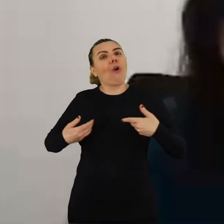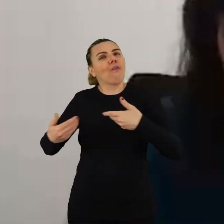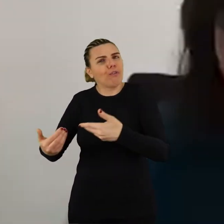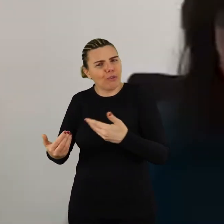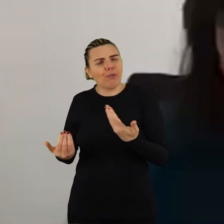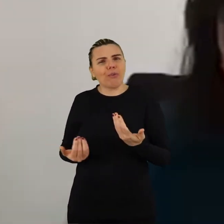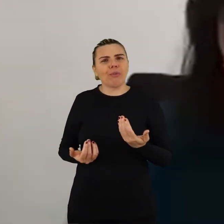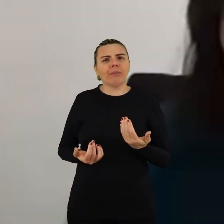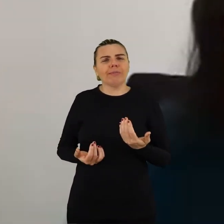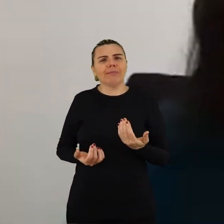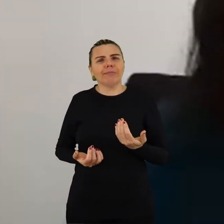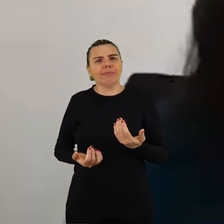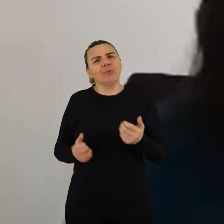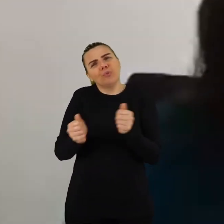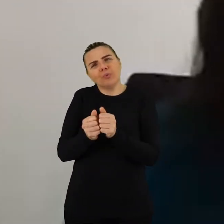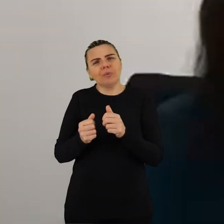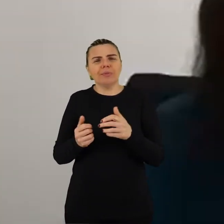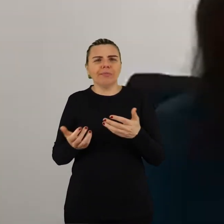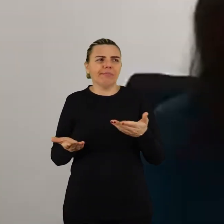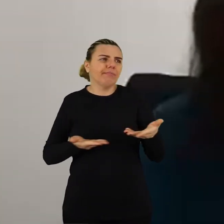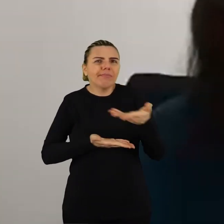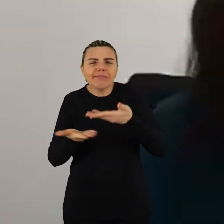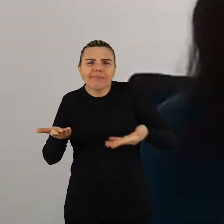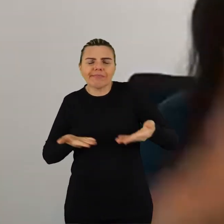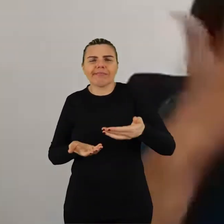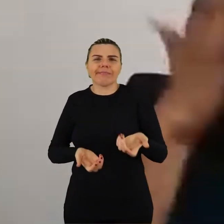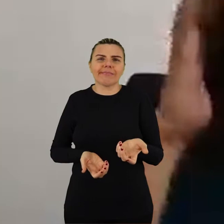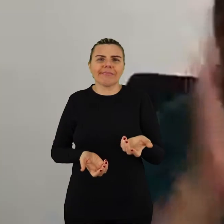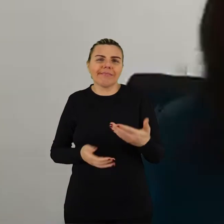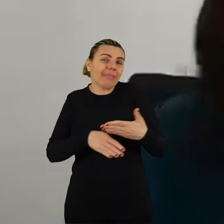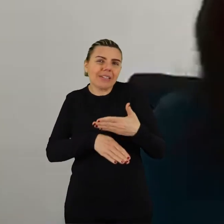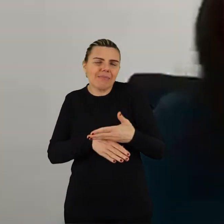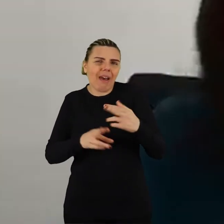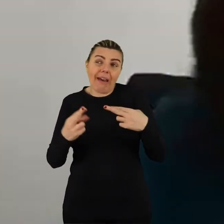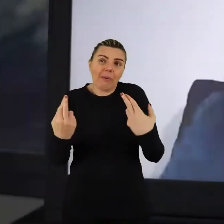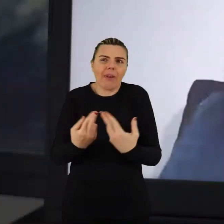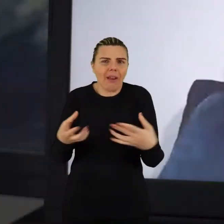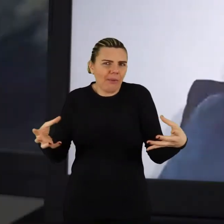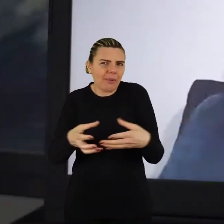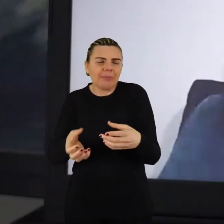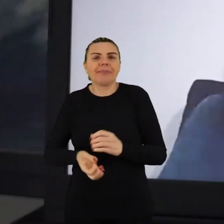convidou para ficar junto, sabe? Para participar da reunião.